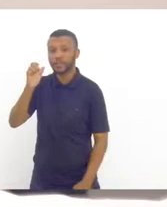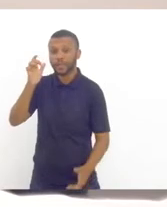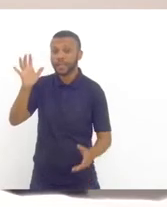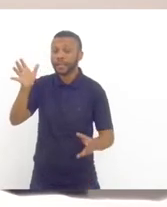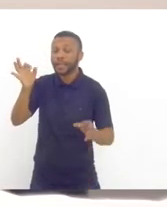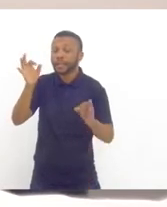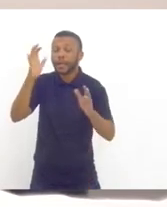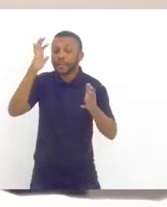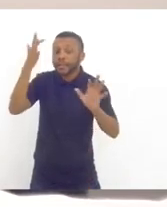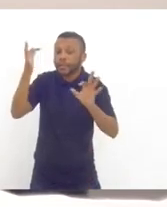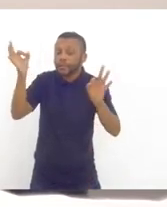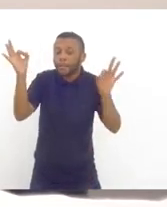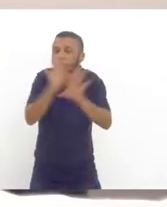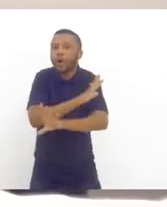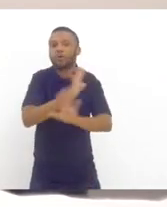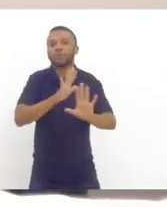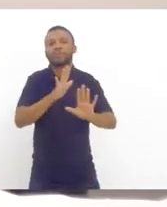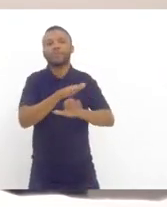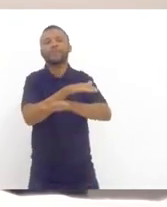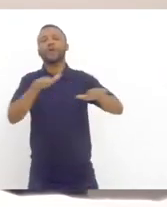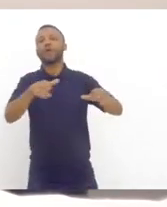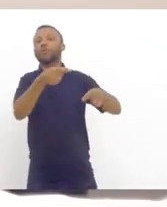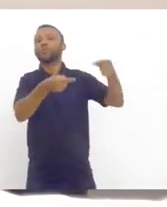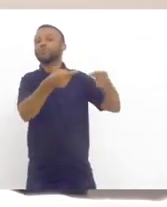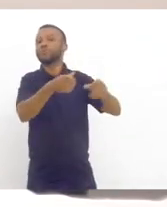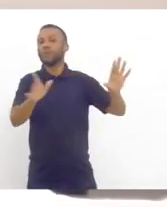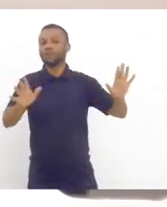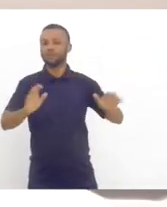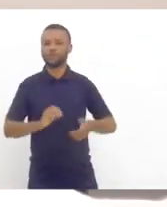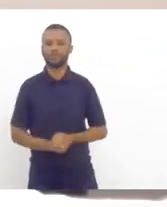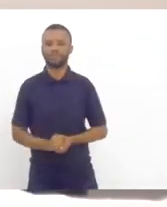isso, então,